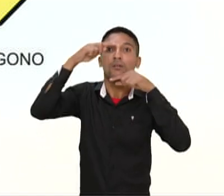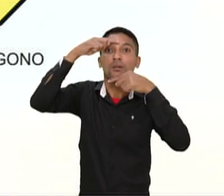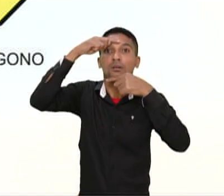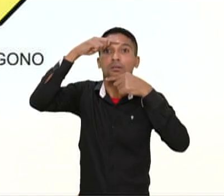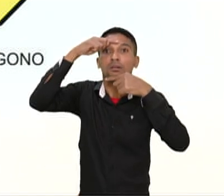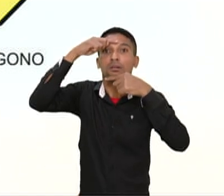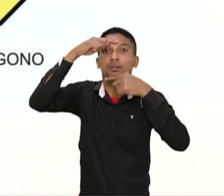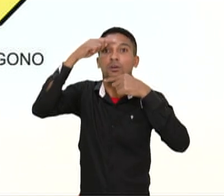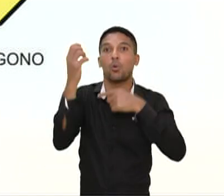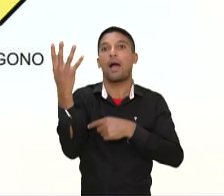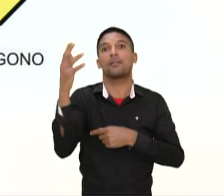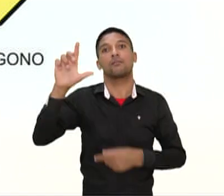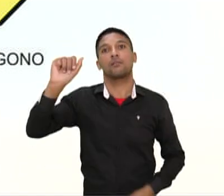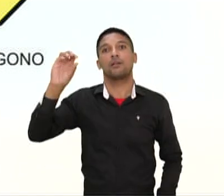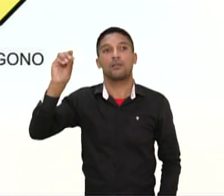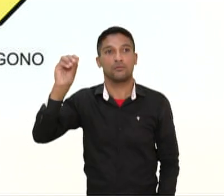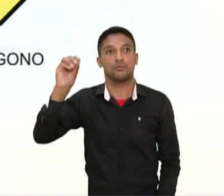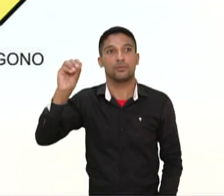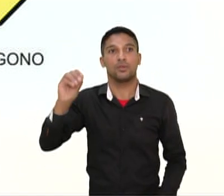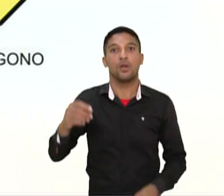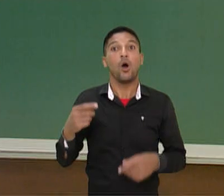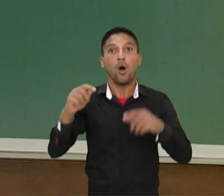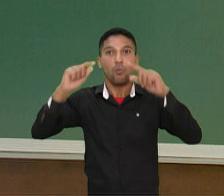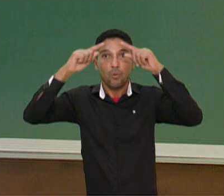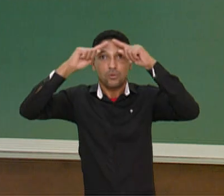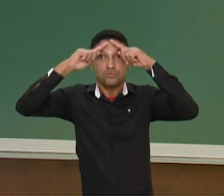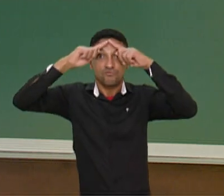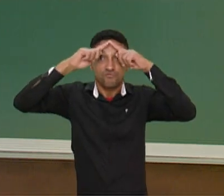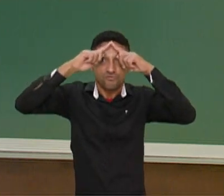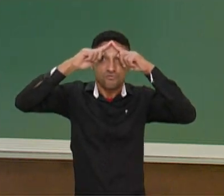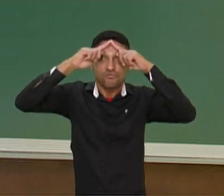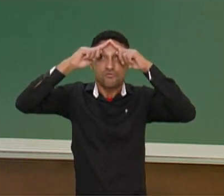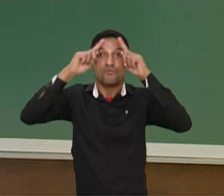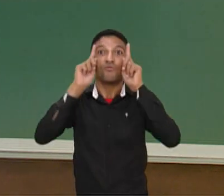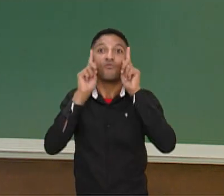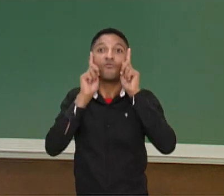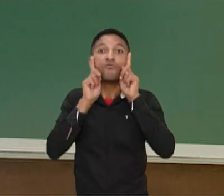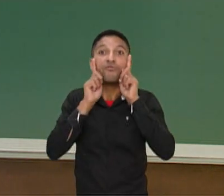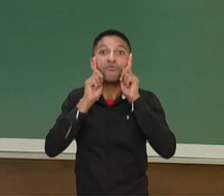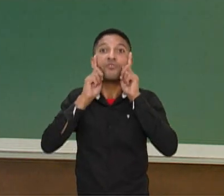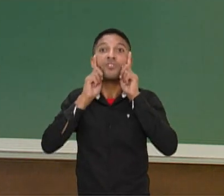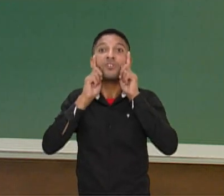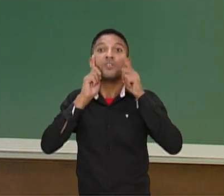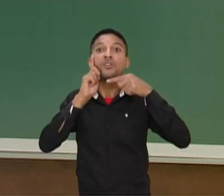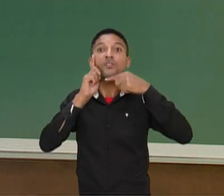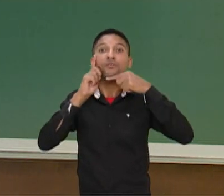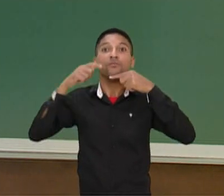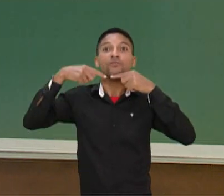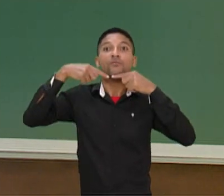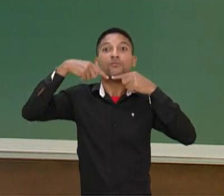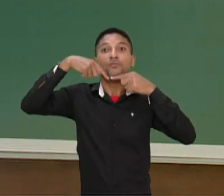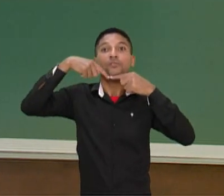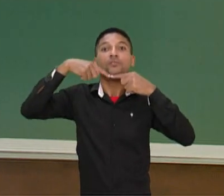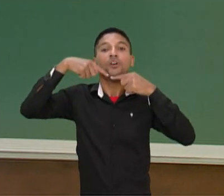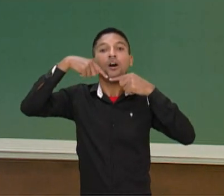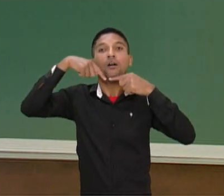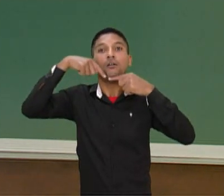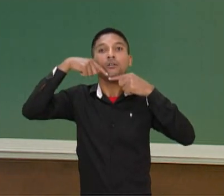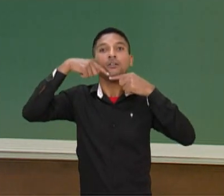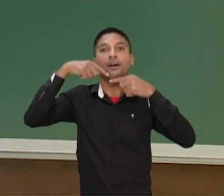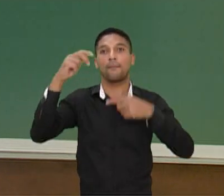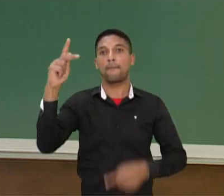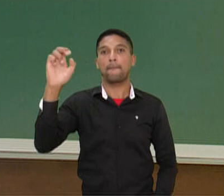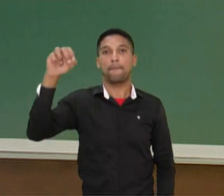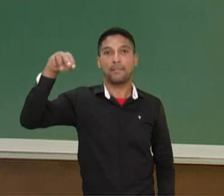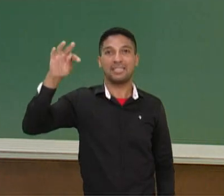ó, pentágono, ele tem 5 lados, ó. Então, qualquer figura com 5 lados se chama